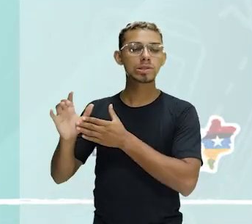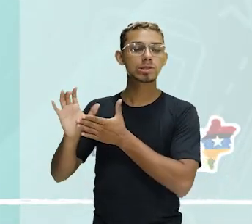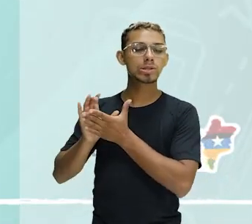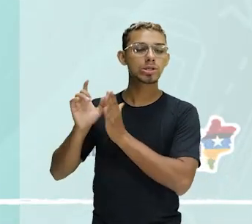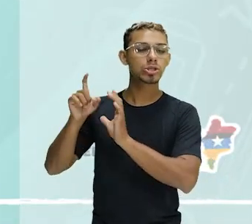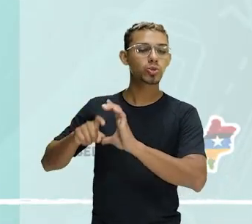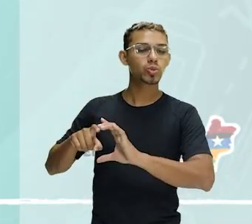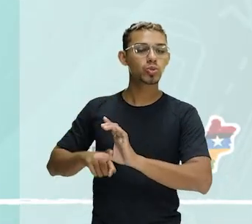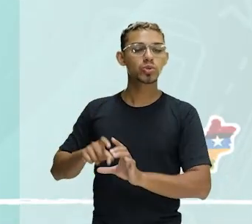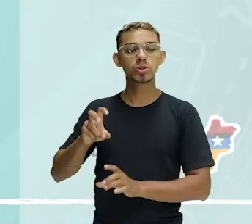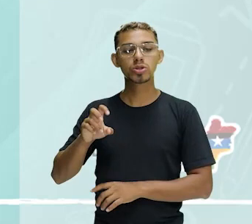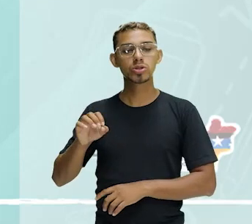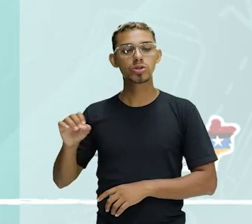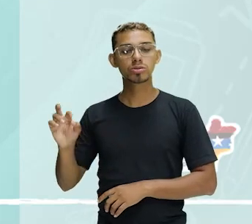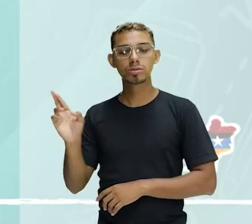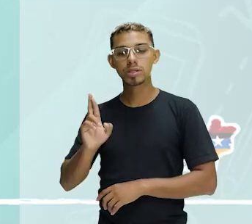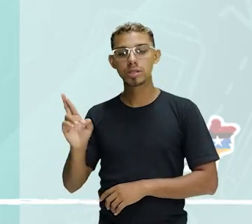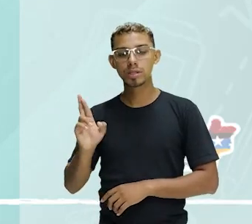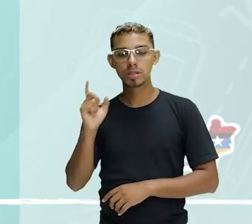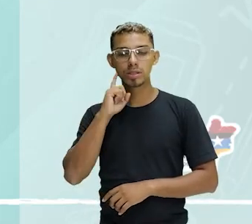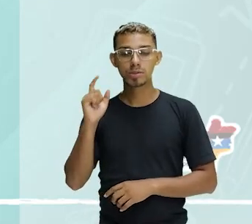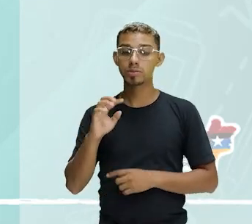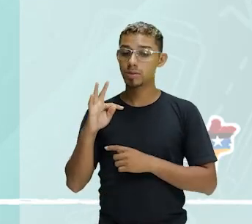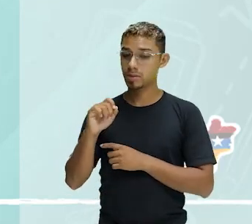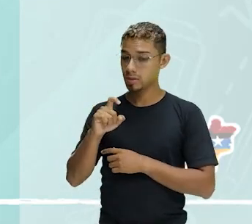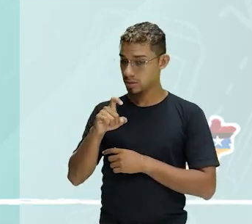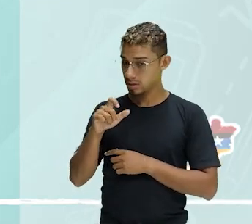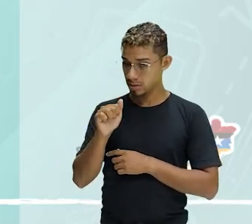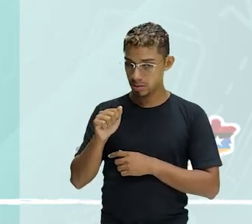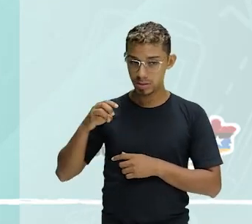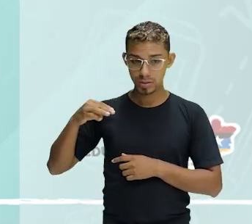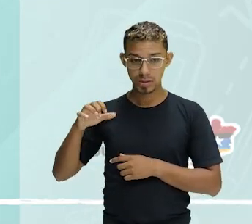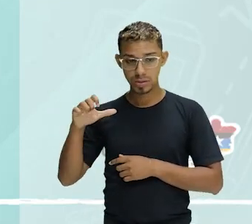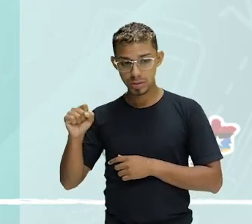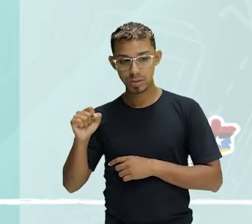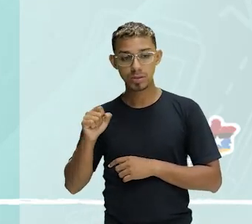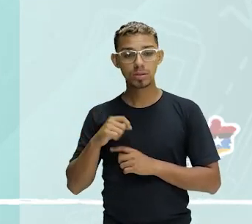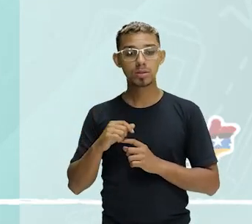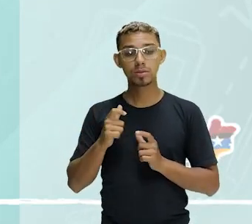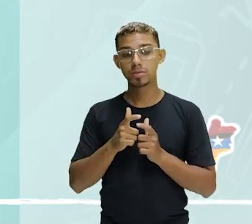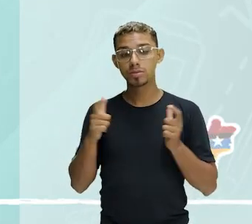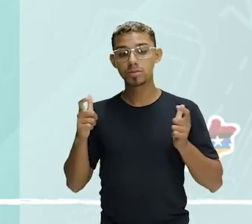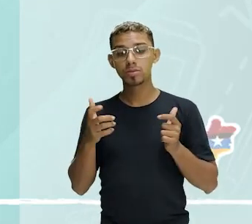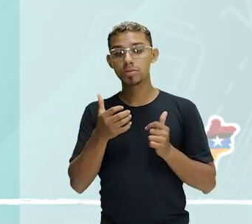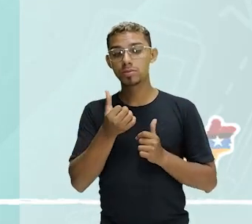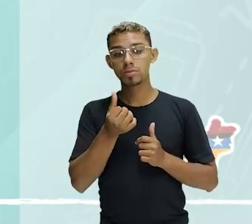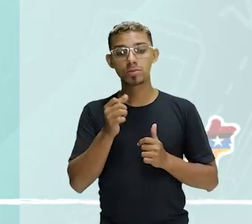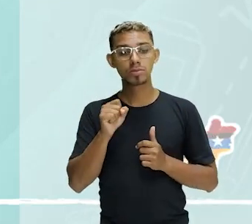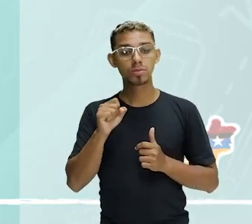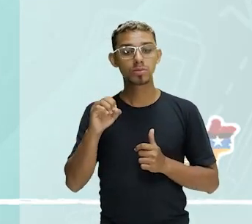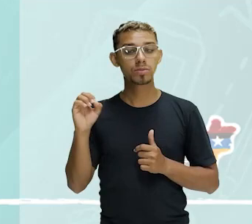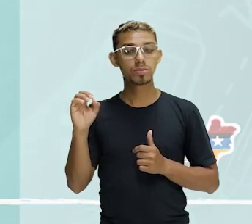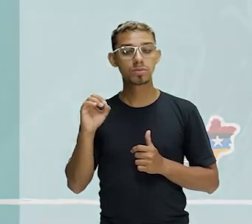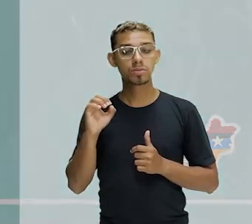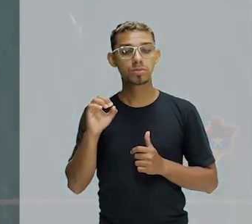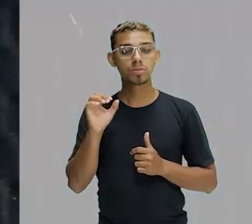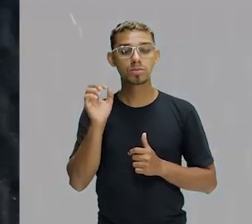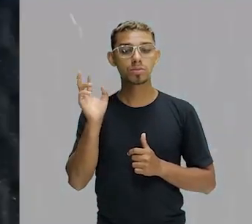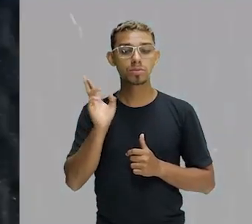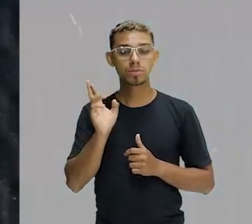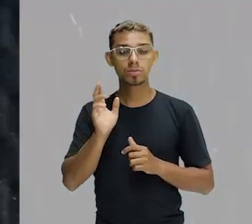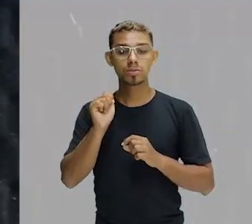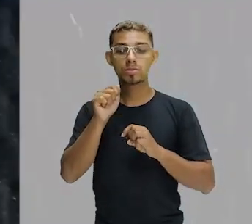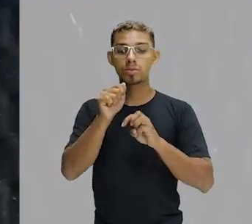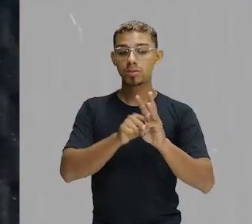juros compostos e a uma taxa mensal fixa aumenta para R$600 após 4 meses. Qual é a taxa